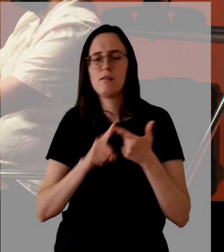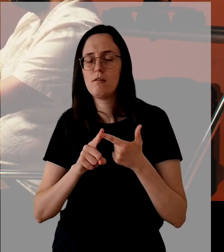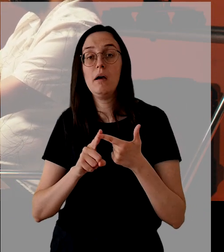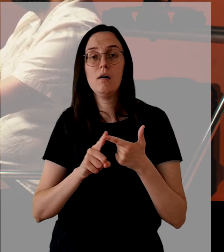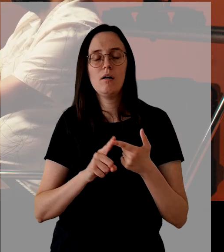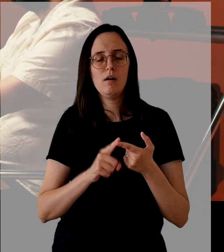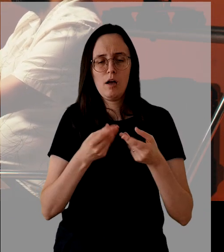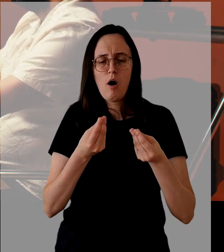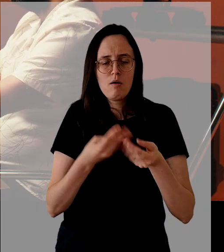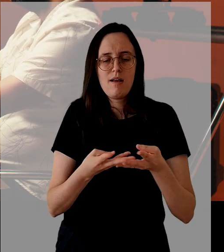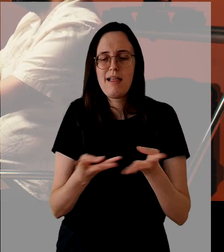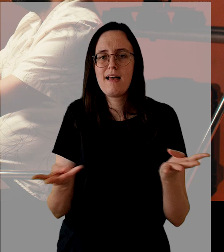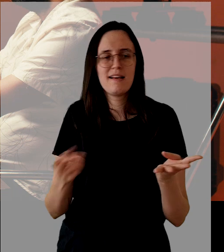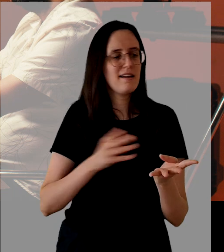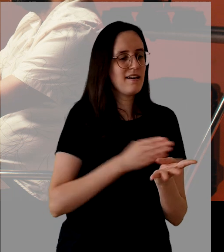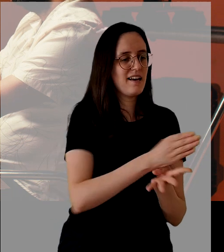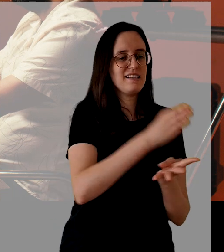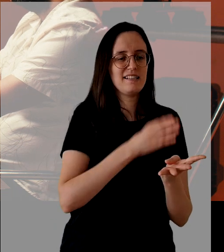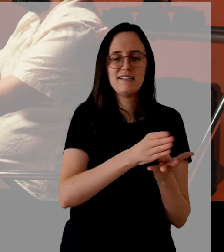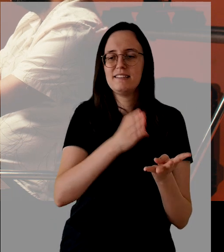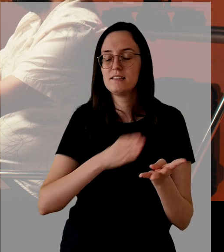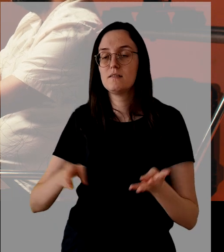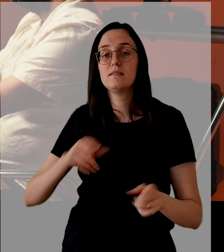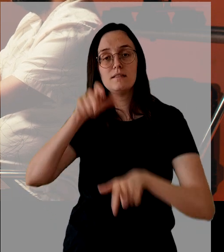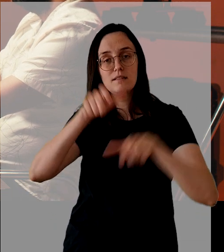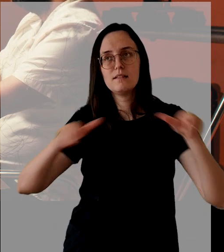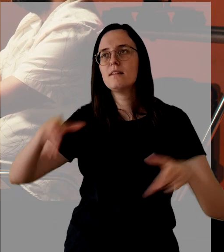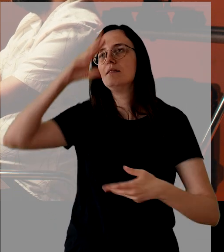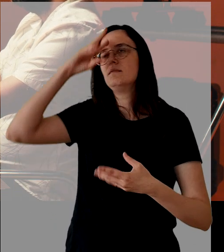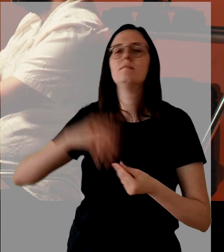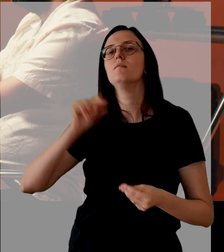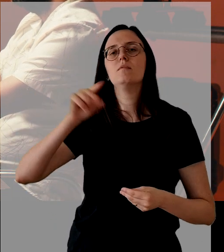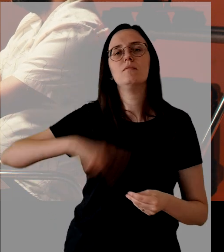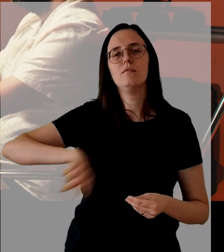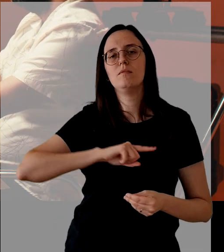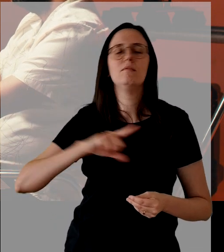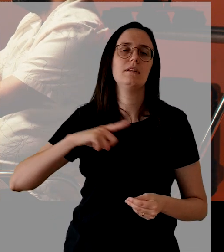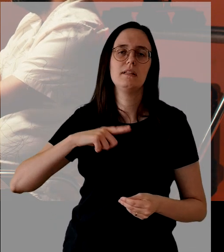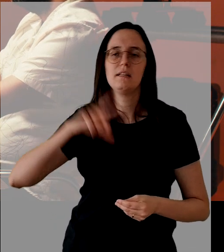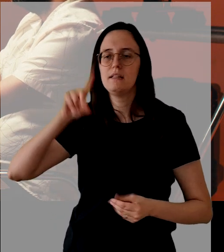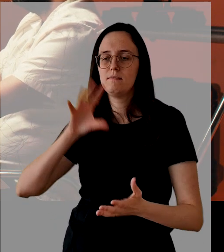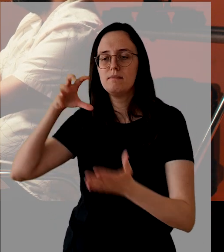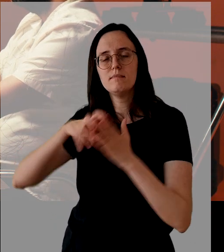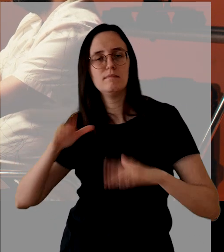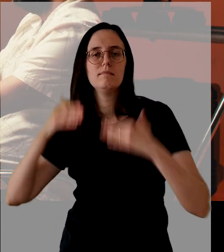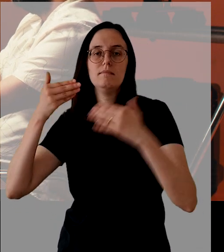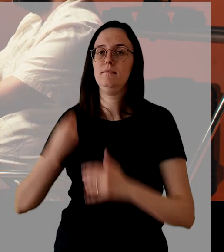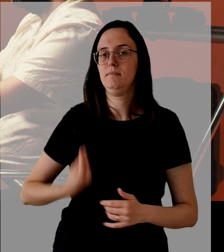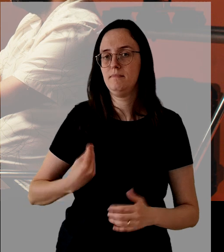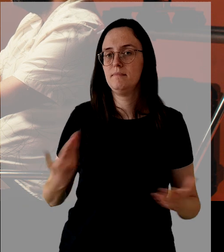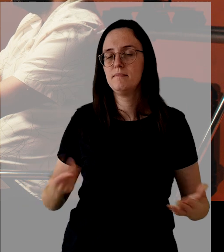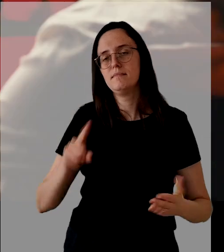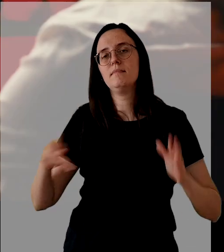esse leque dessa possibilidade das pessoas entenderem que a gente tem um setor em crescimento. Sim.